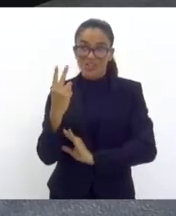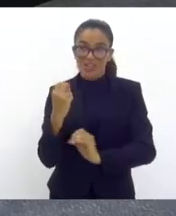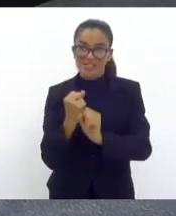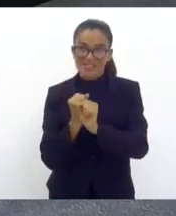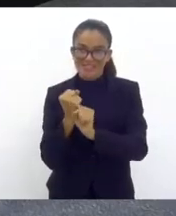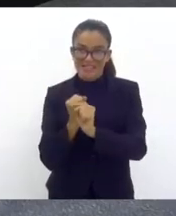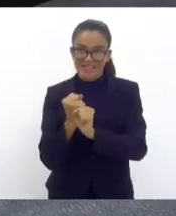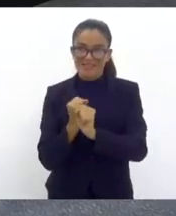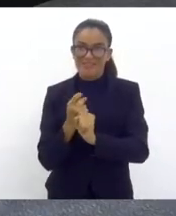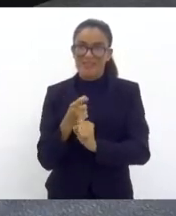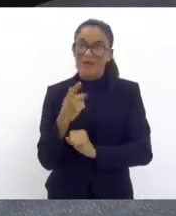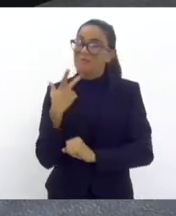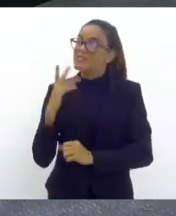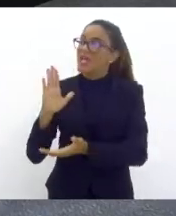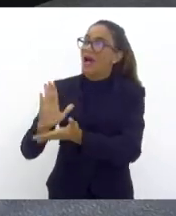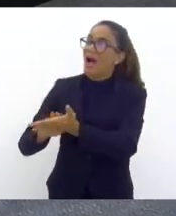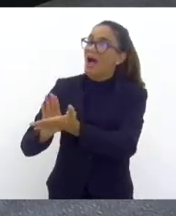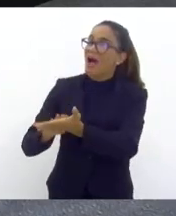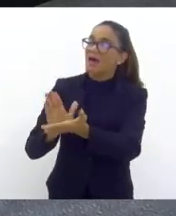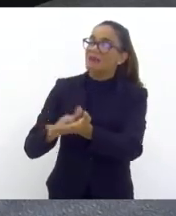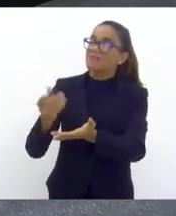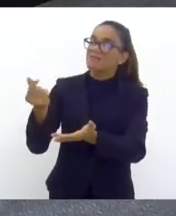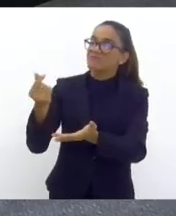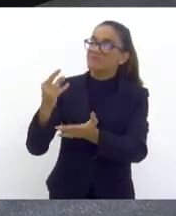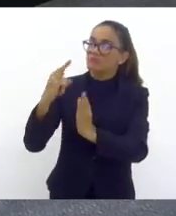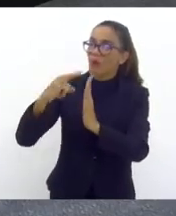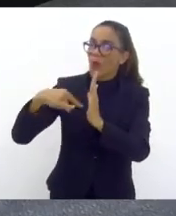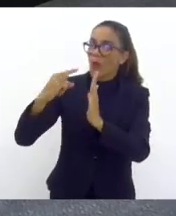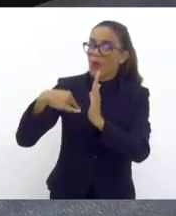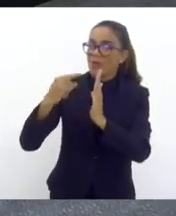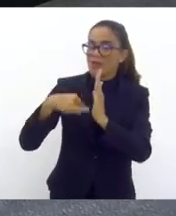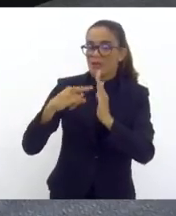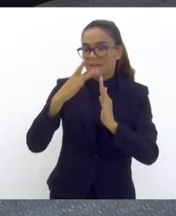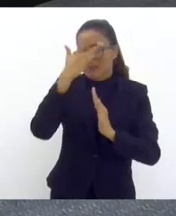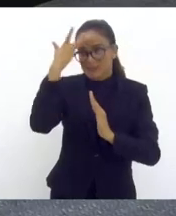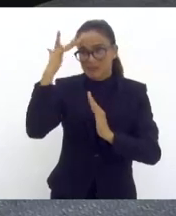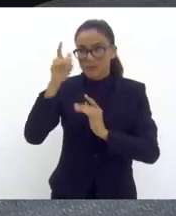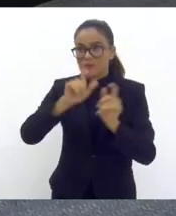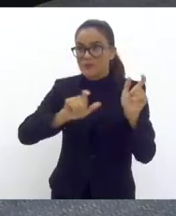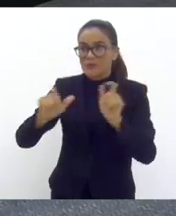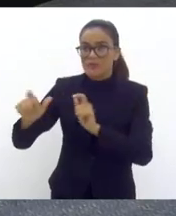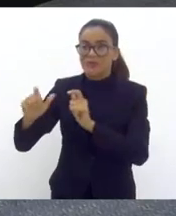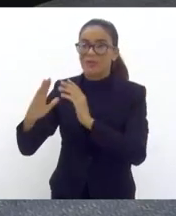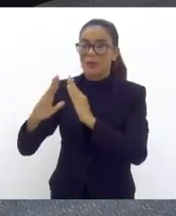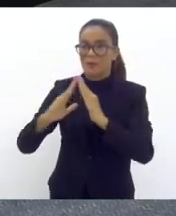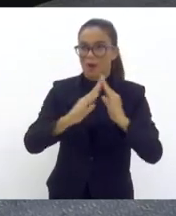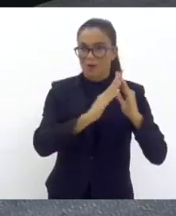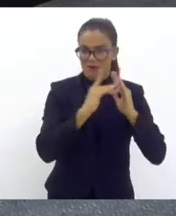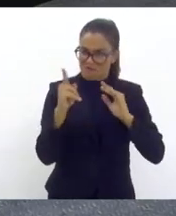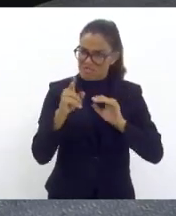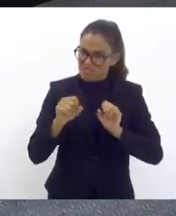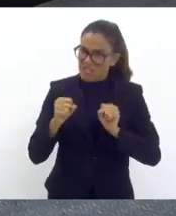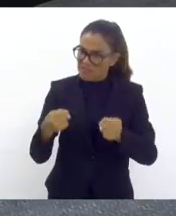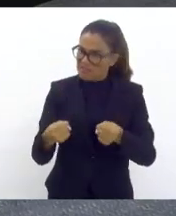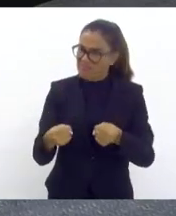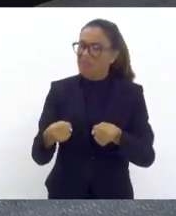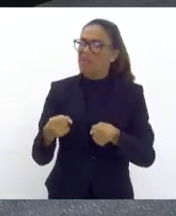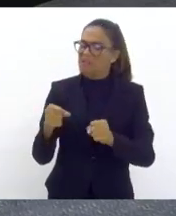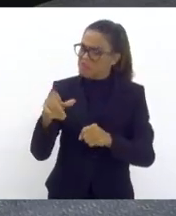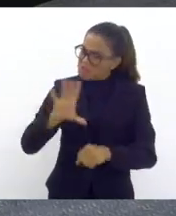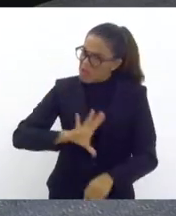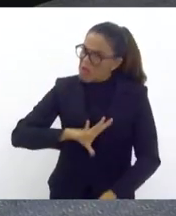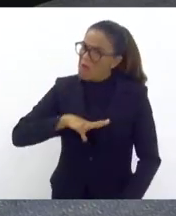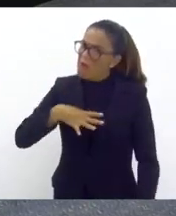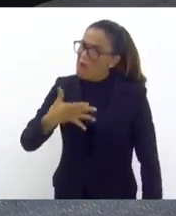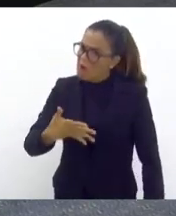mas eles já estão cobrando do morador e quando você fala que você fala bem do seu do seu município você defende com razão você é um corajoso